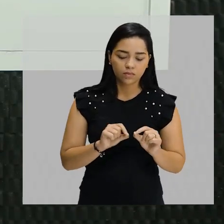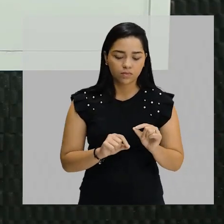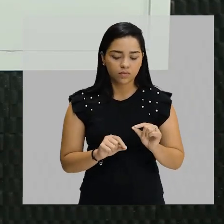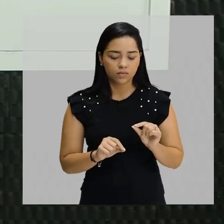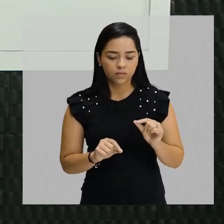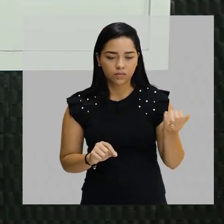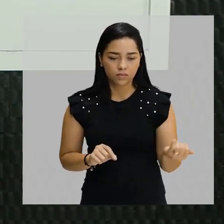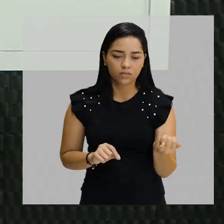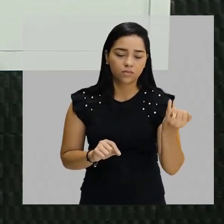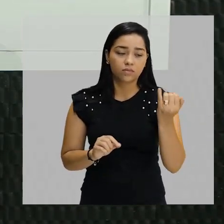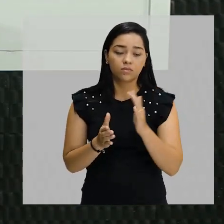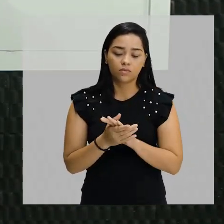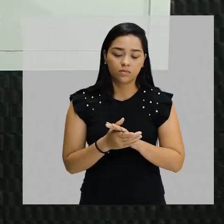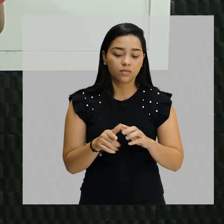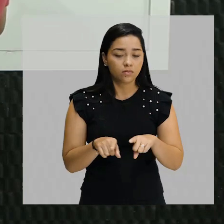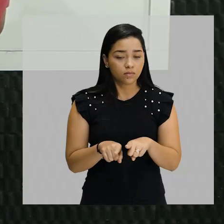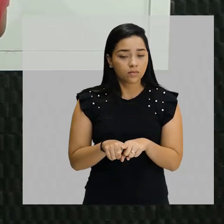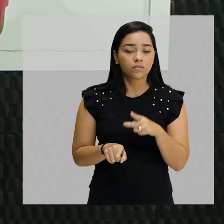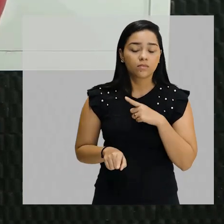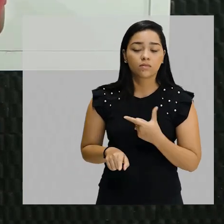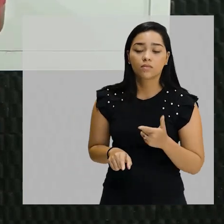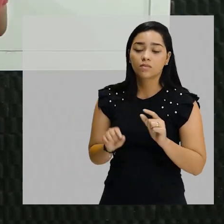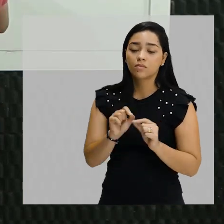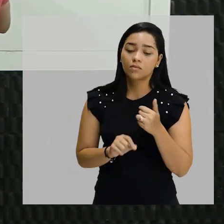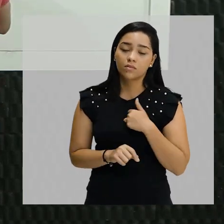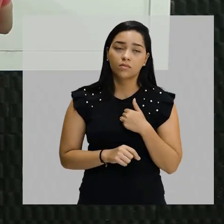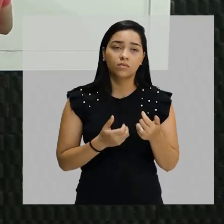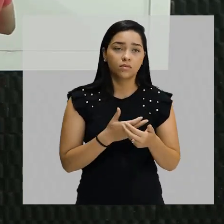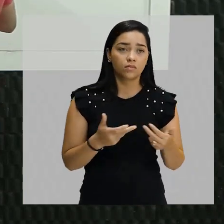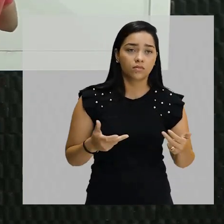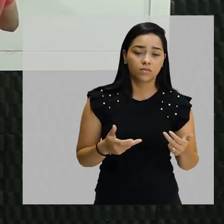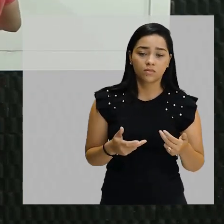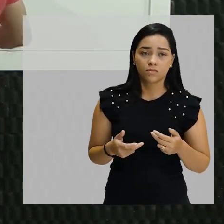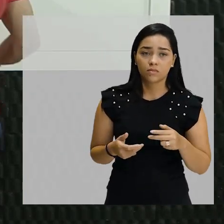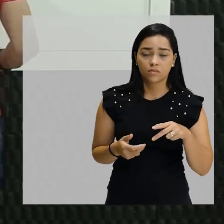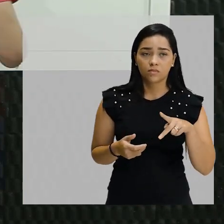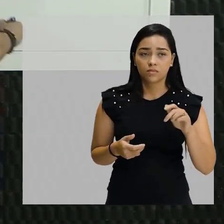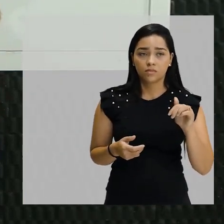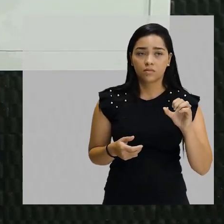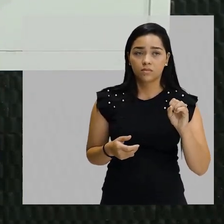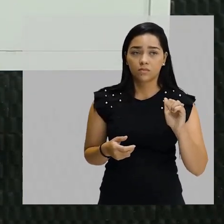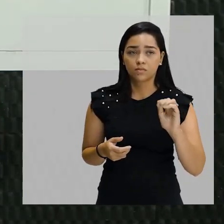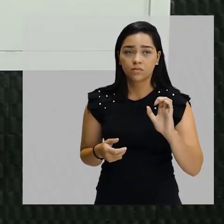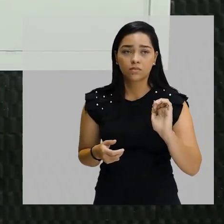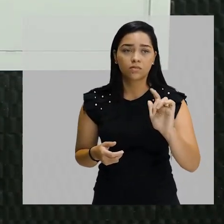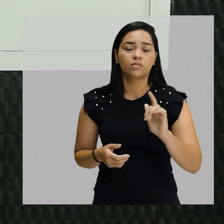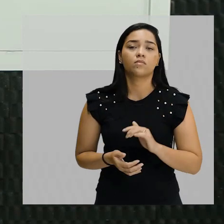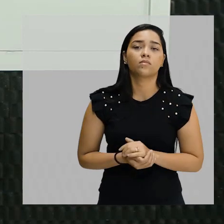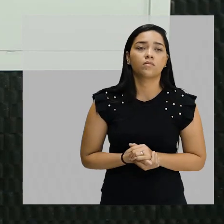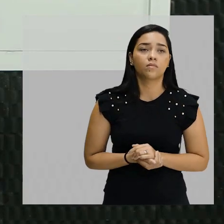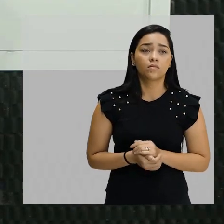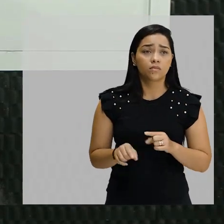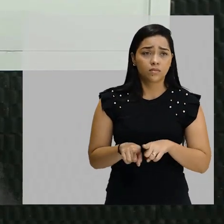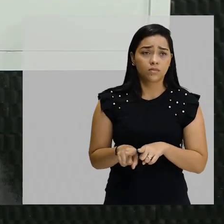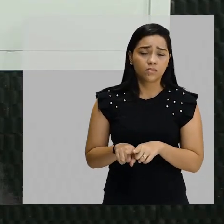abre alas da história mas nós temos um que eu gosto de paixão que é Pascal por exemplo Blaze